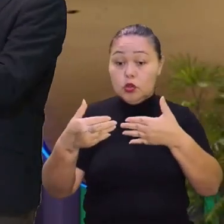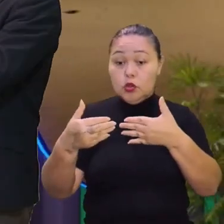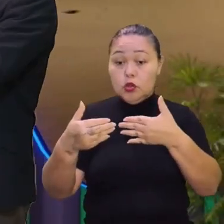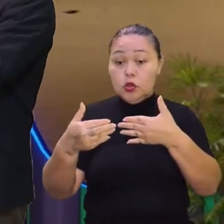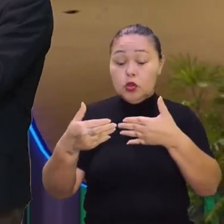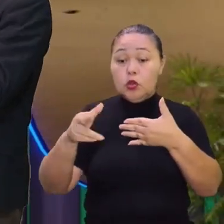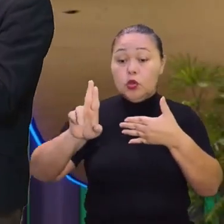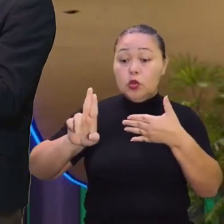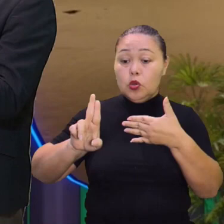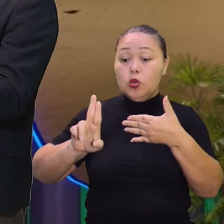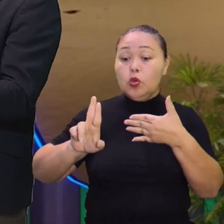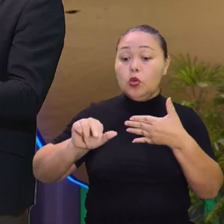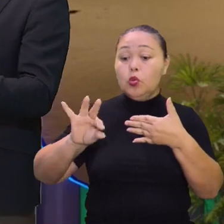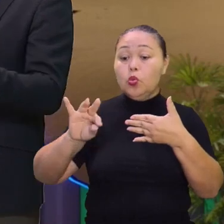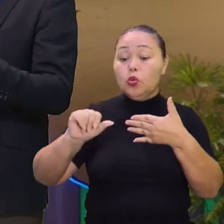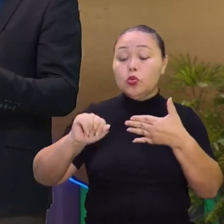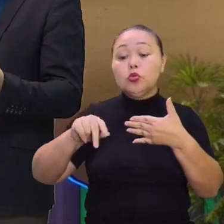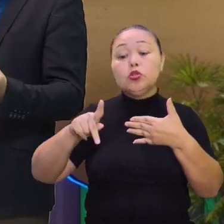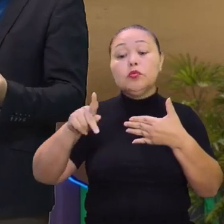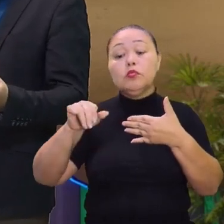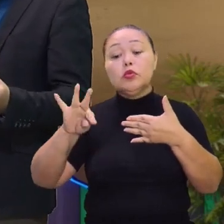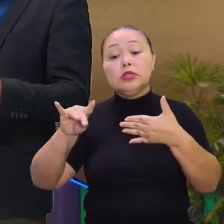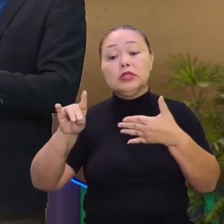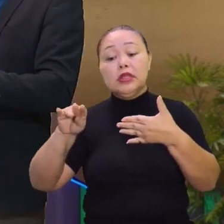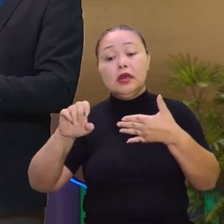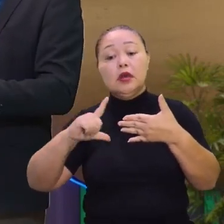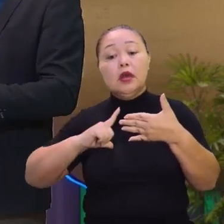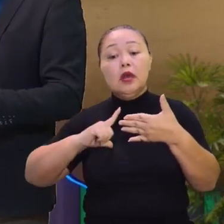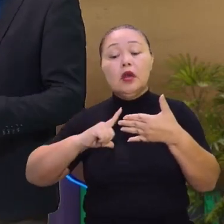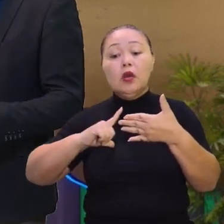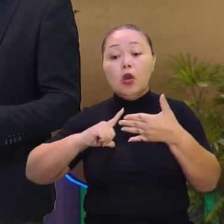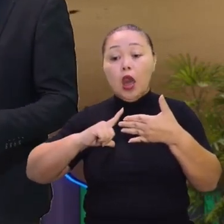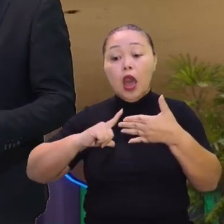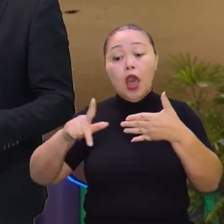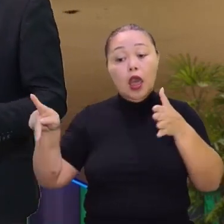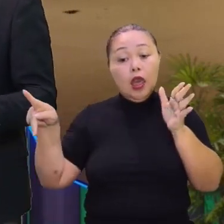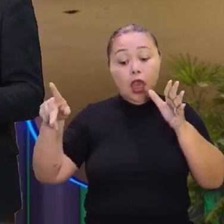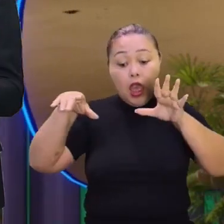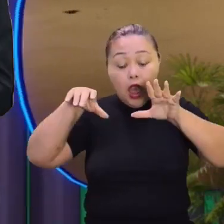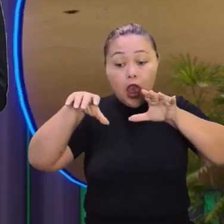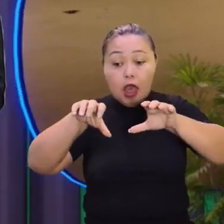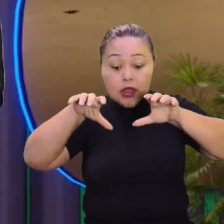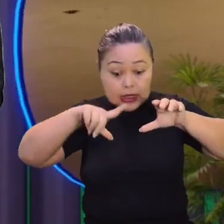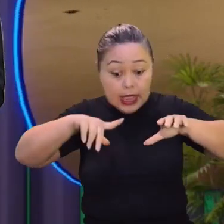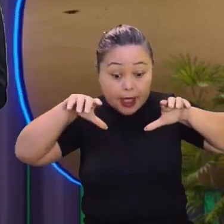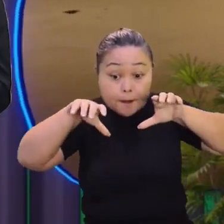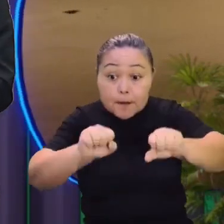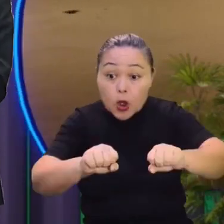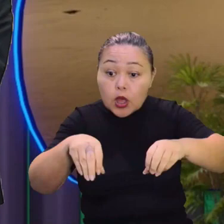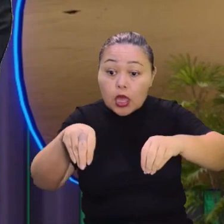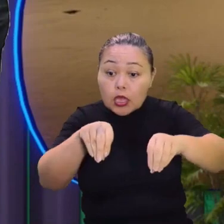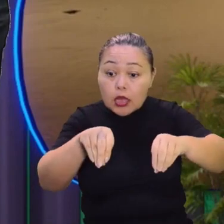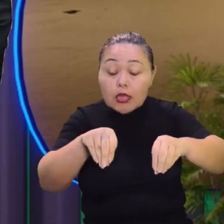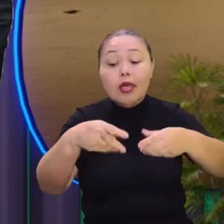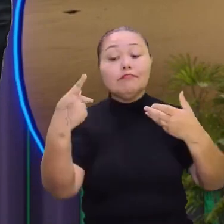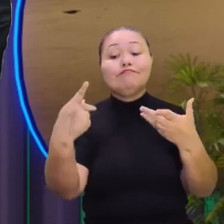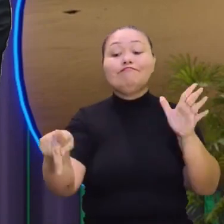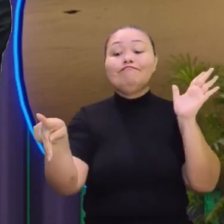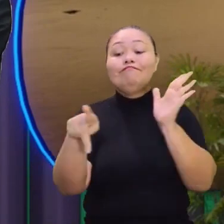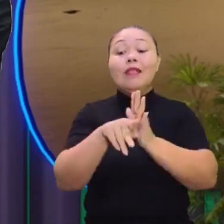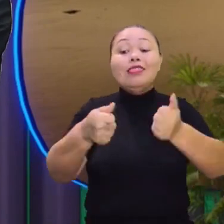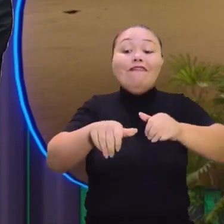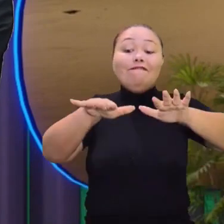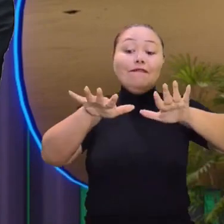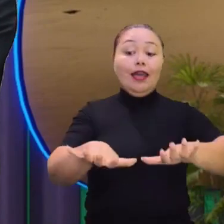que era o Ut Possidetis, que quer dizer, é dono, tem a posse da terra quem a possui, quem